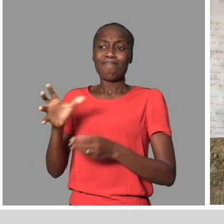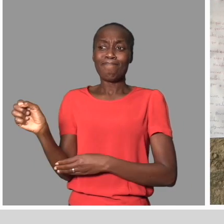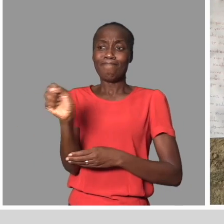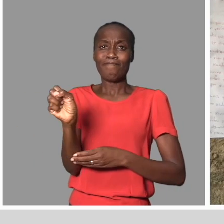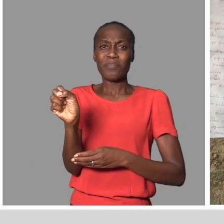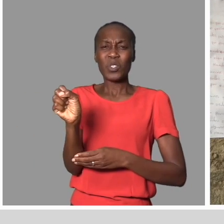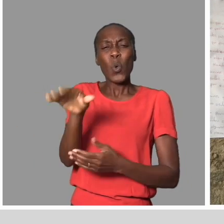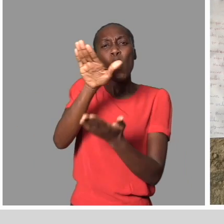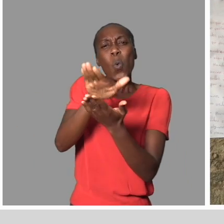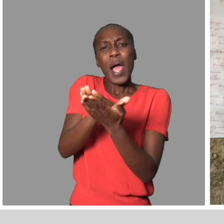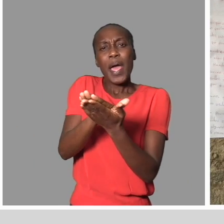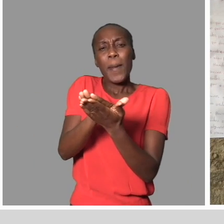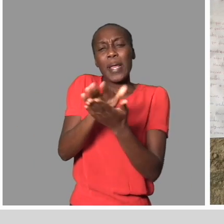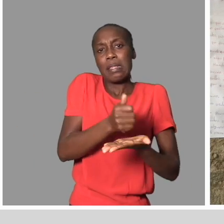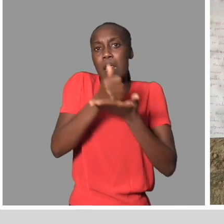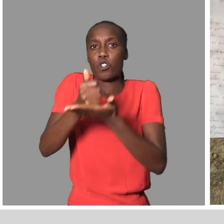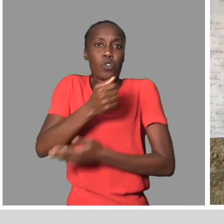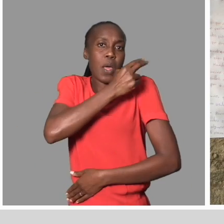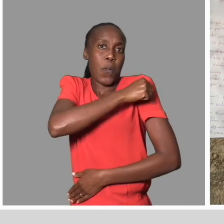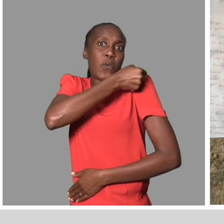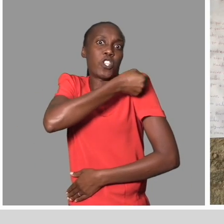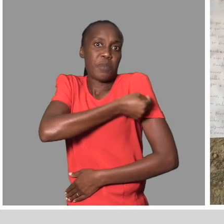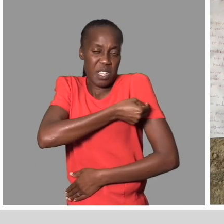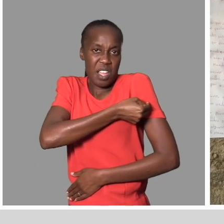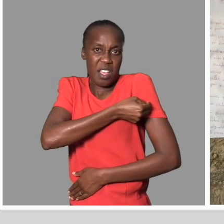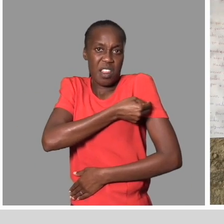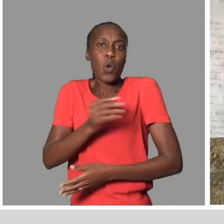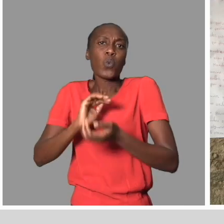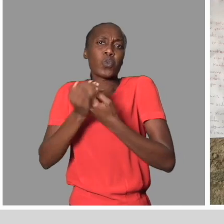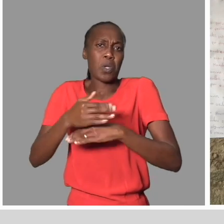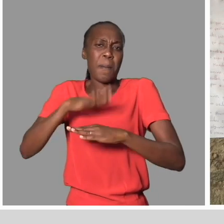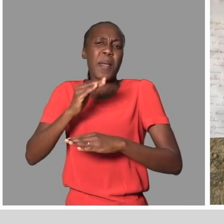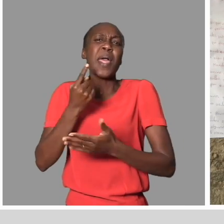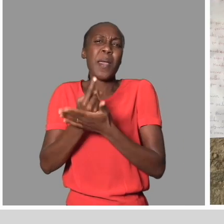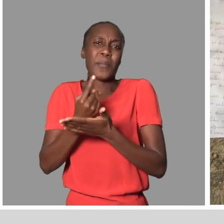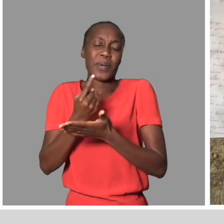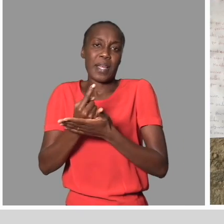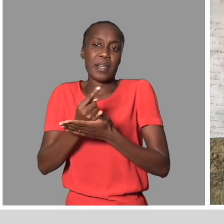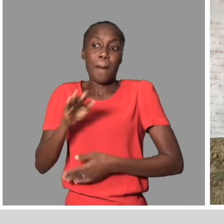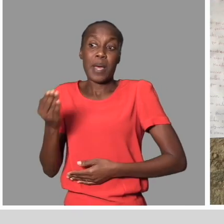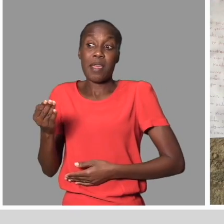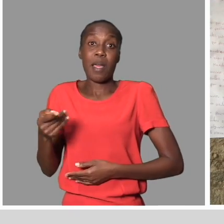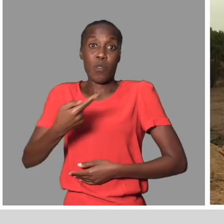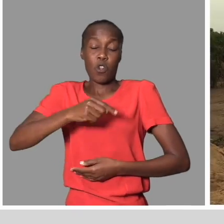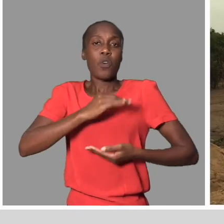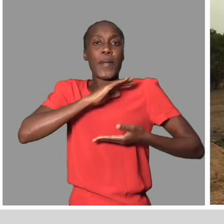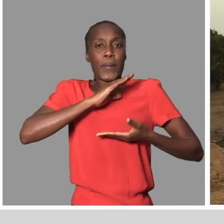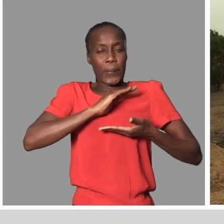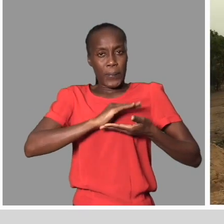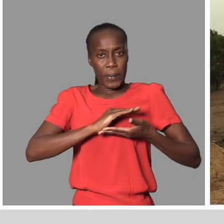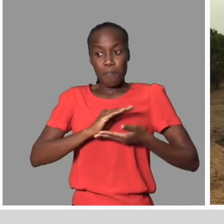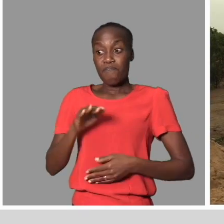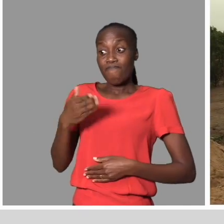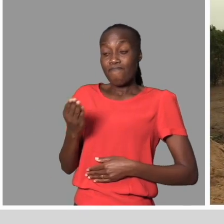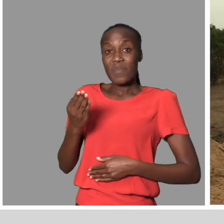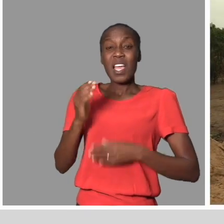de alguma assistência médica, segura, isso construiria um alívio para nós. A Sociedade